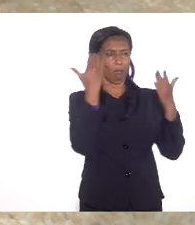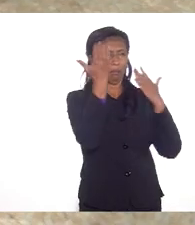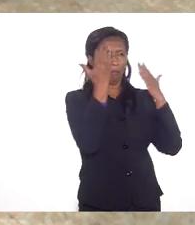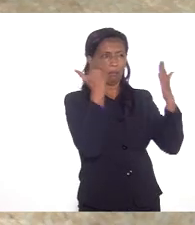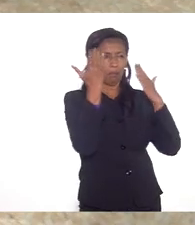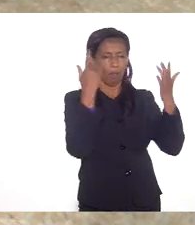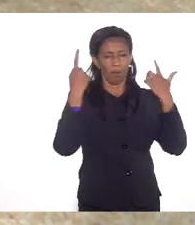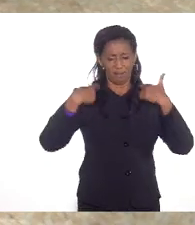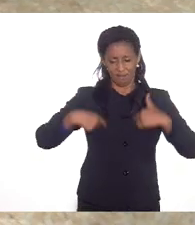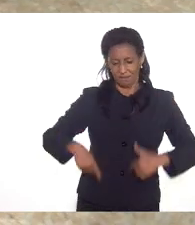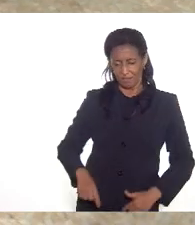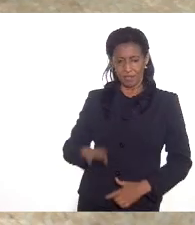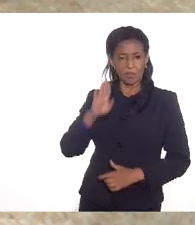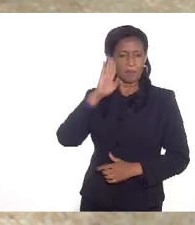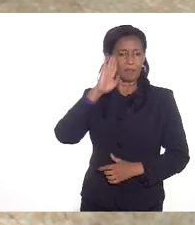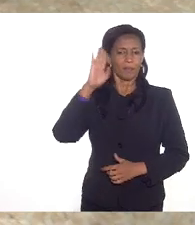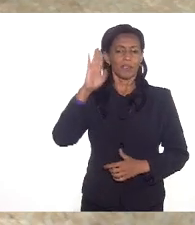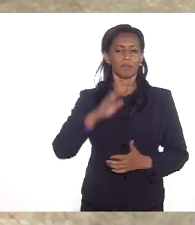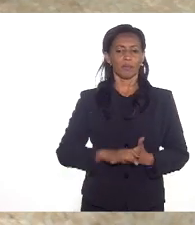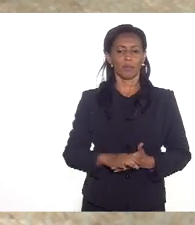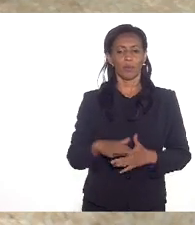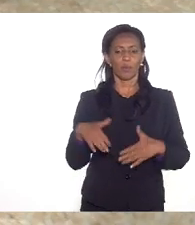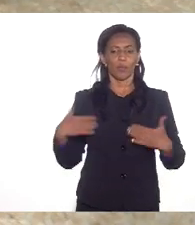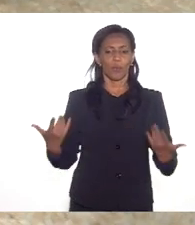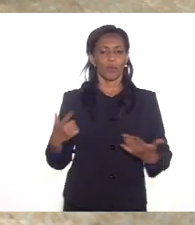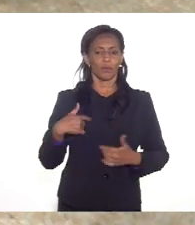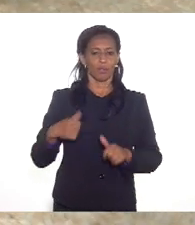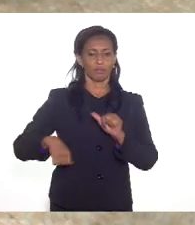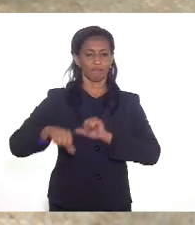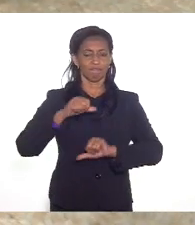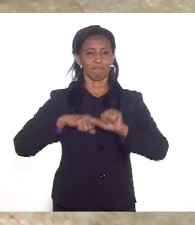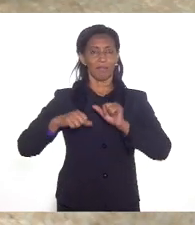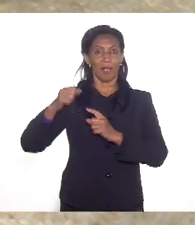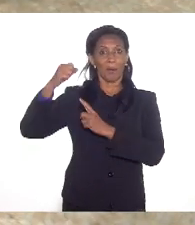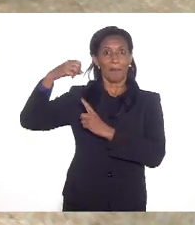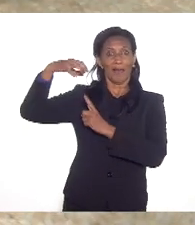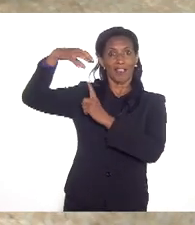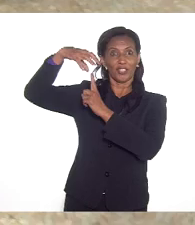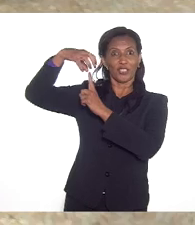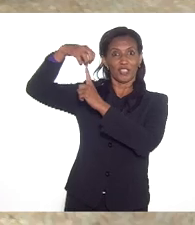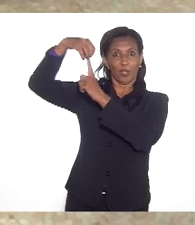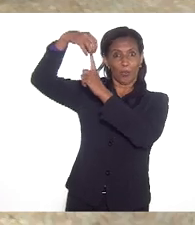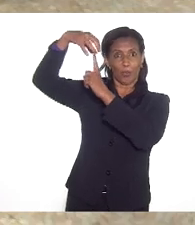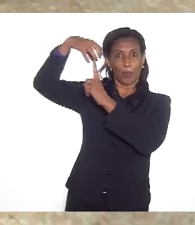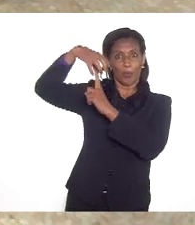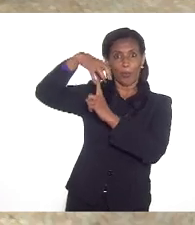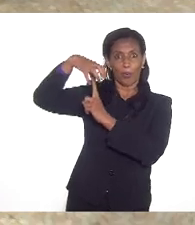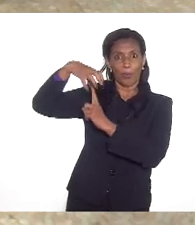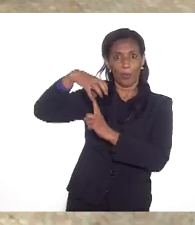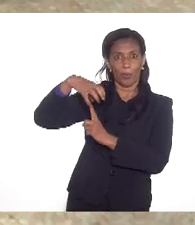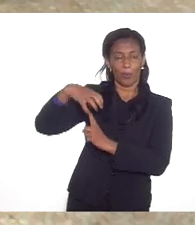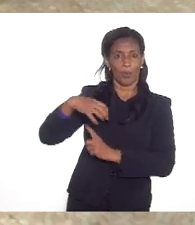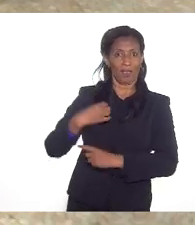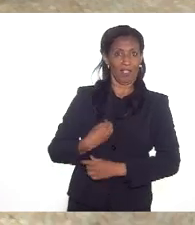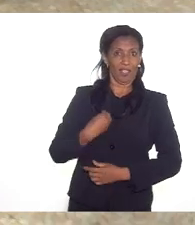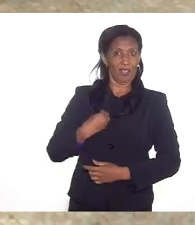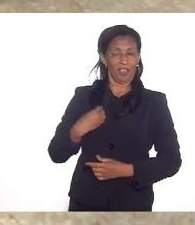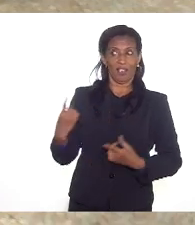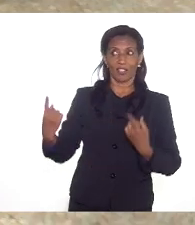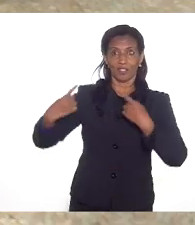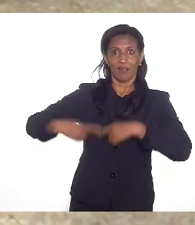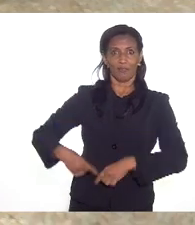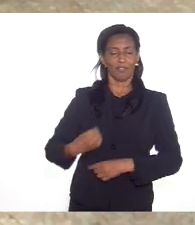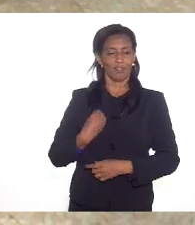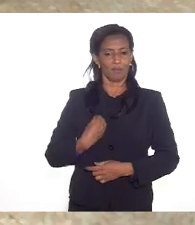físico e principalmente quando eu me tornei uma paraquedista eu achei que eu tava ali vivendo os maiores